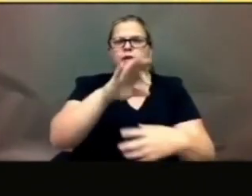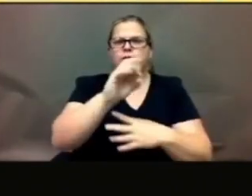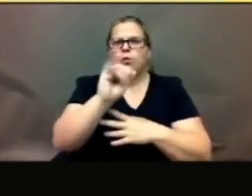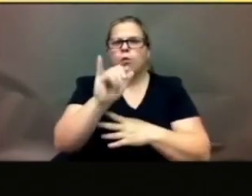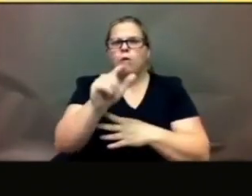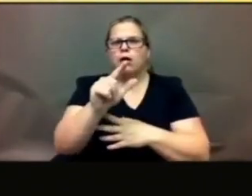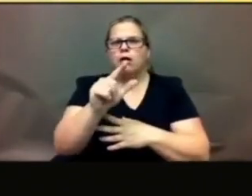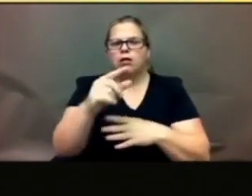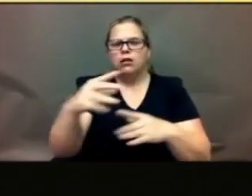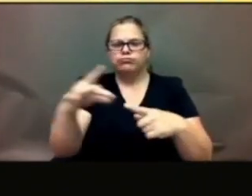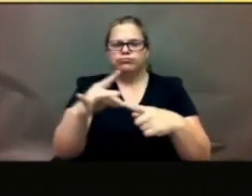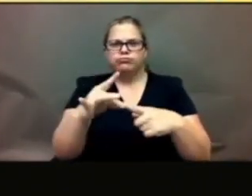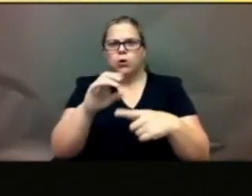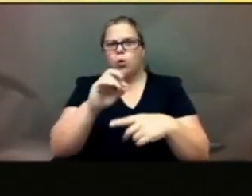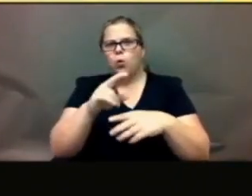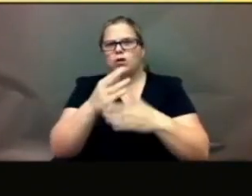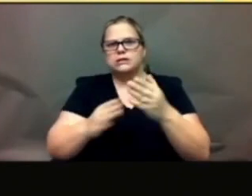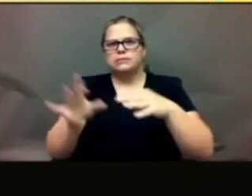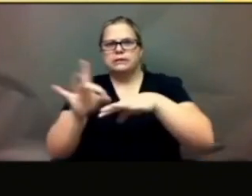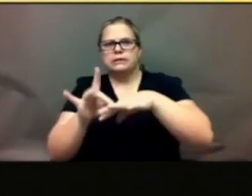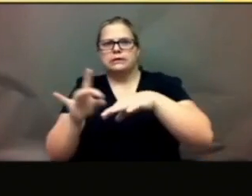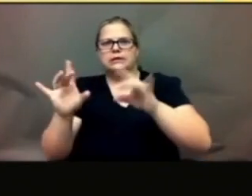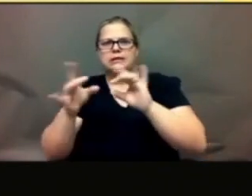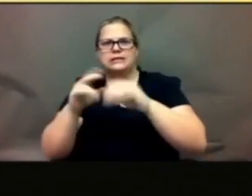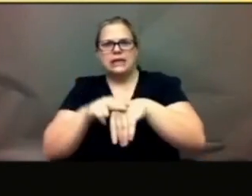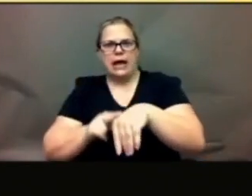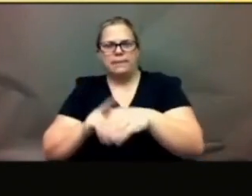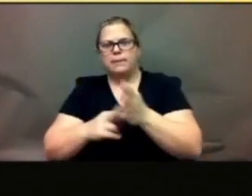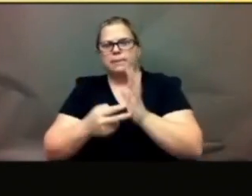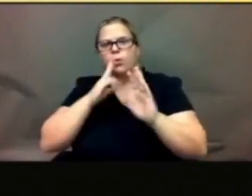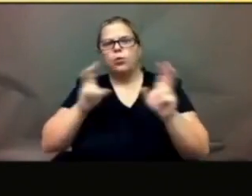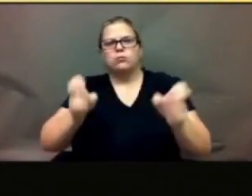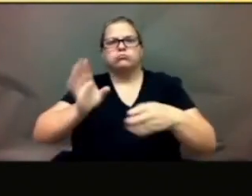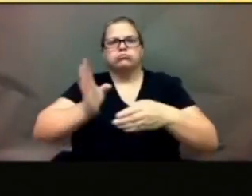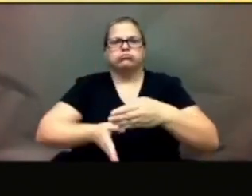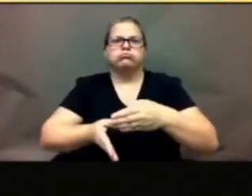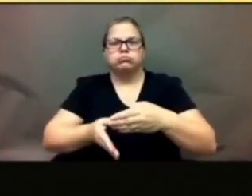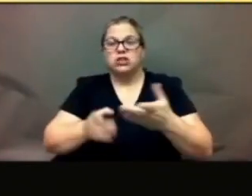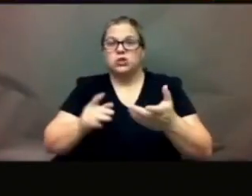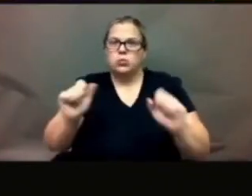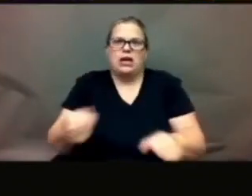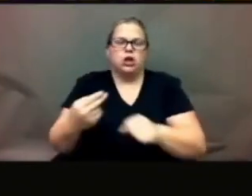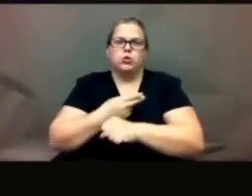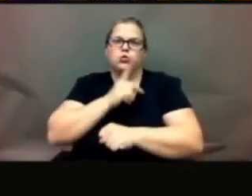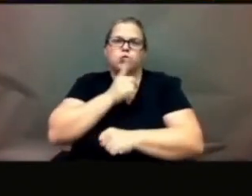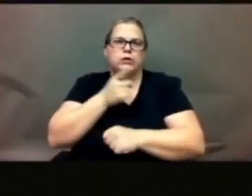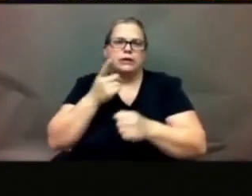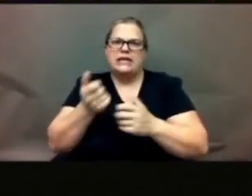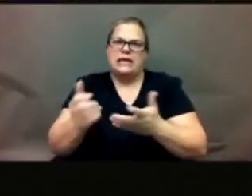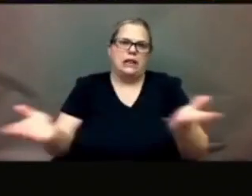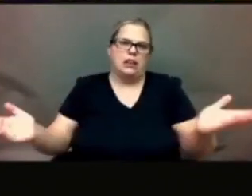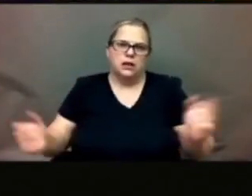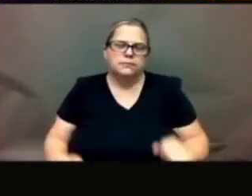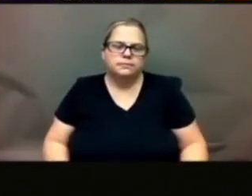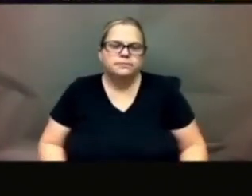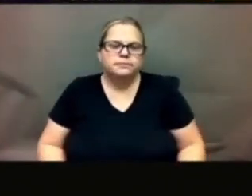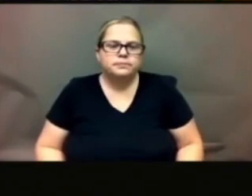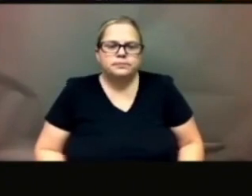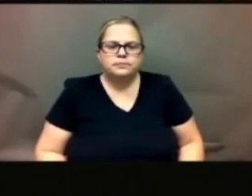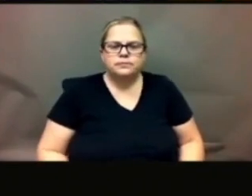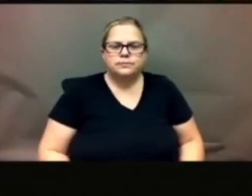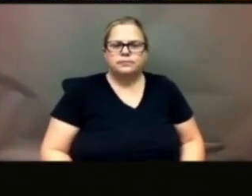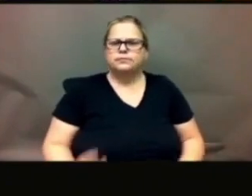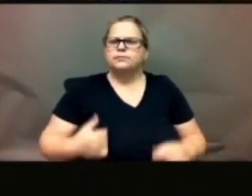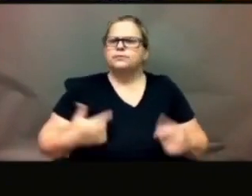ali. Simplesmente ao colocar um pedaço de papel alumínio nele. E isso já vai criar uma conexão.